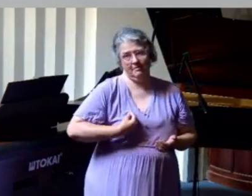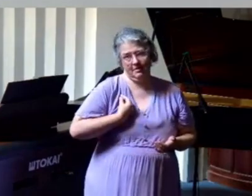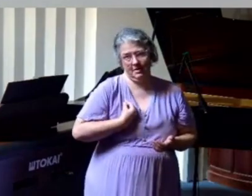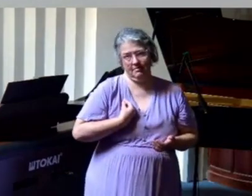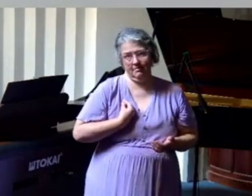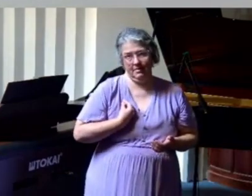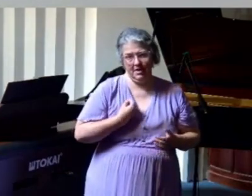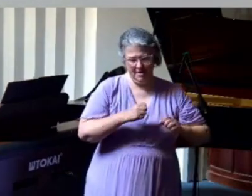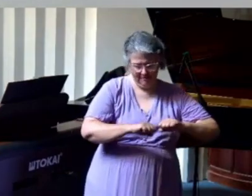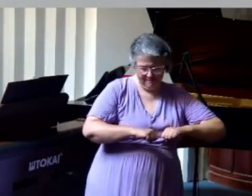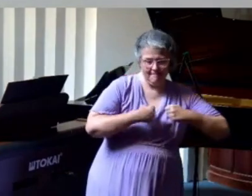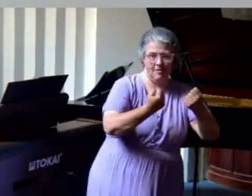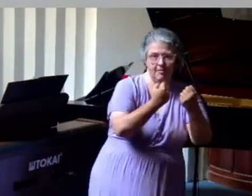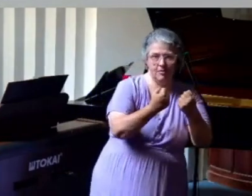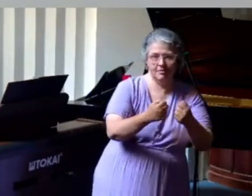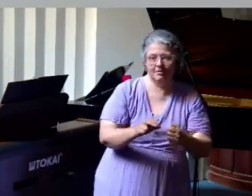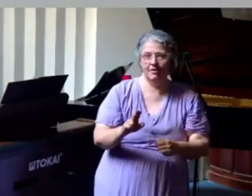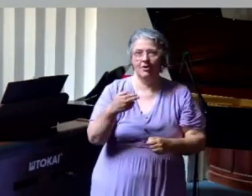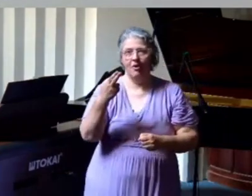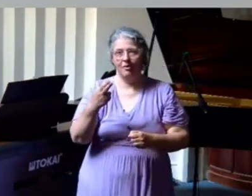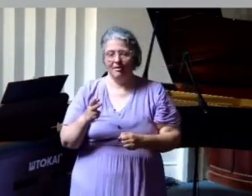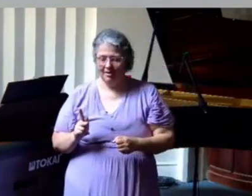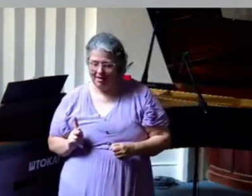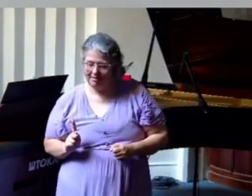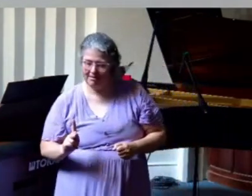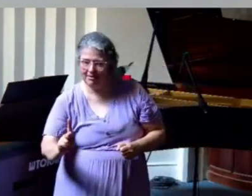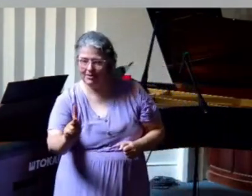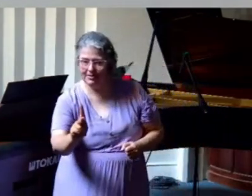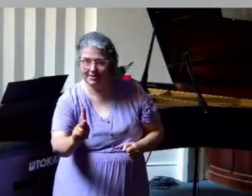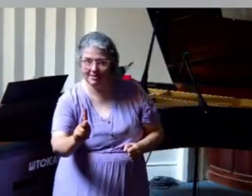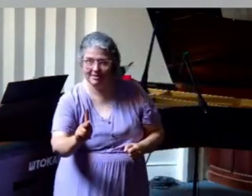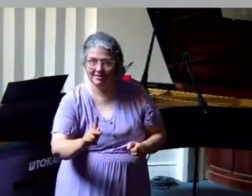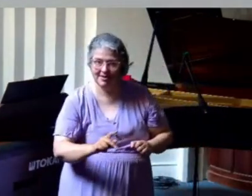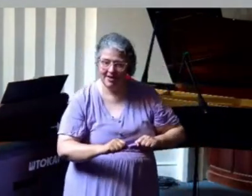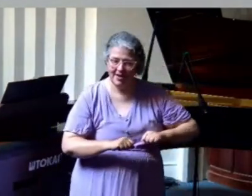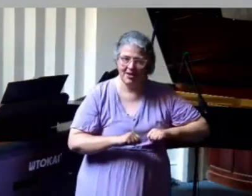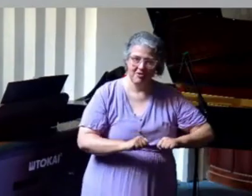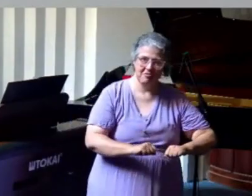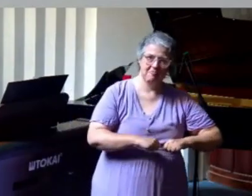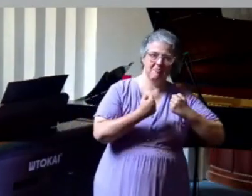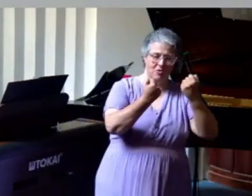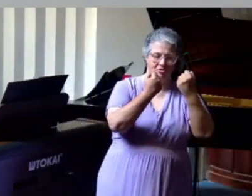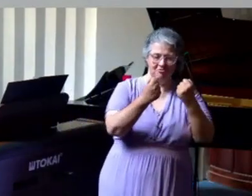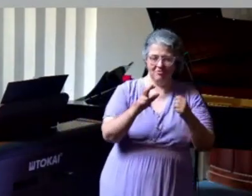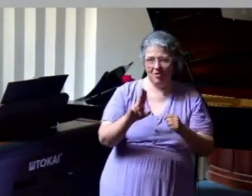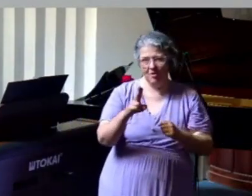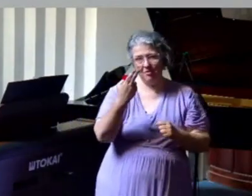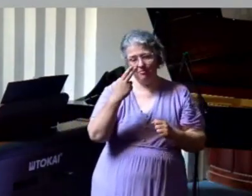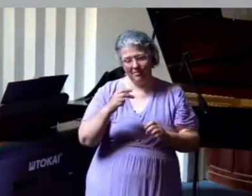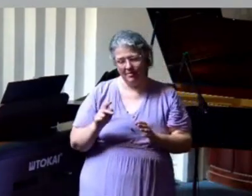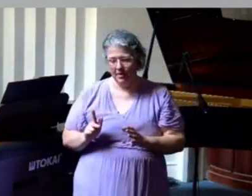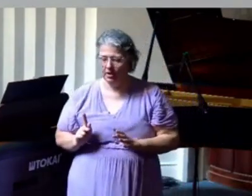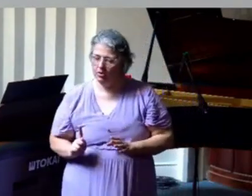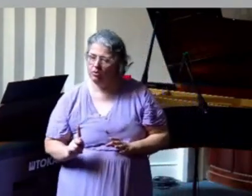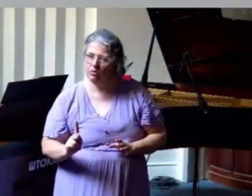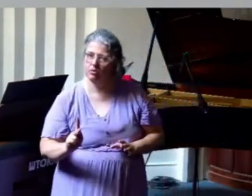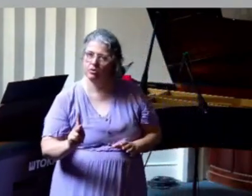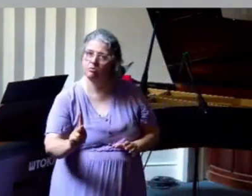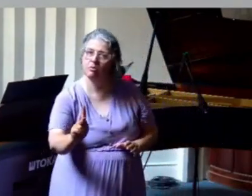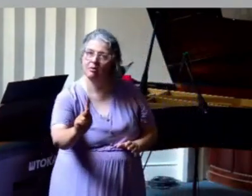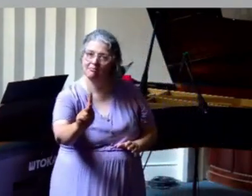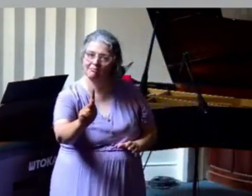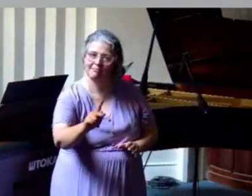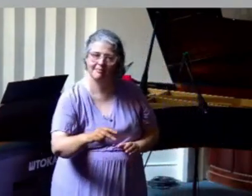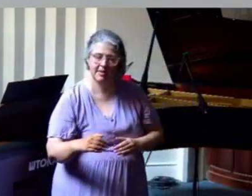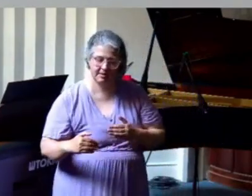ou a persistência? Impulso ou persistência? Eu, enquanto pensava